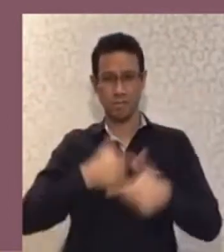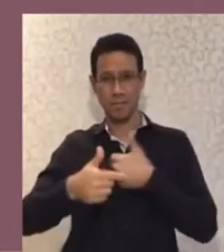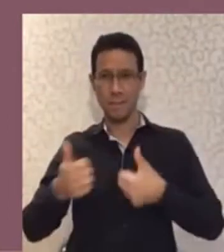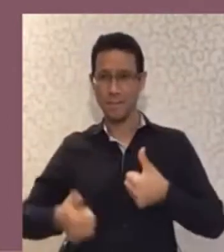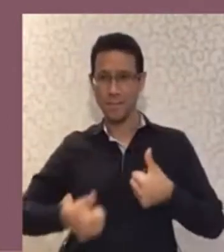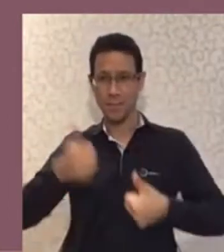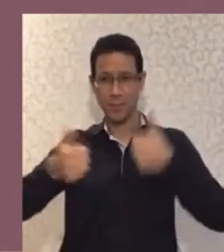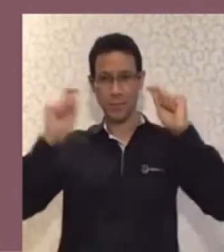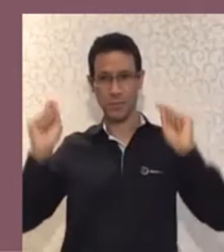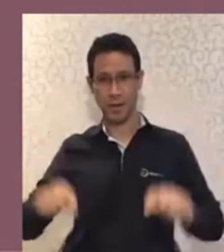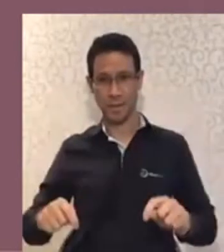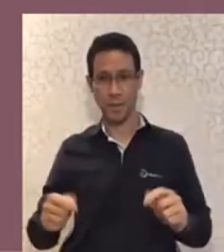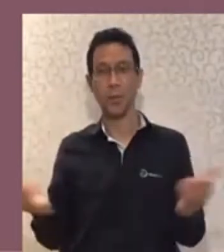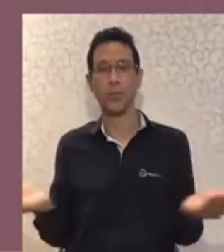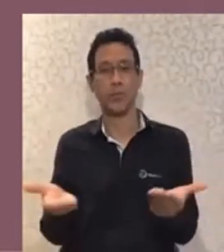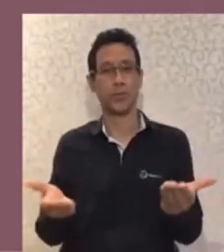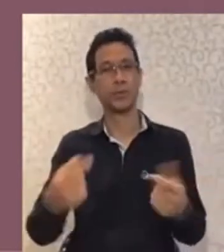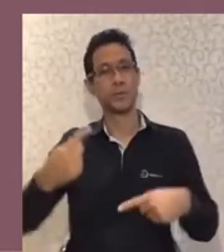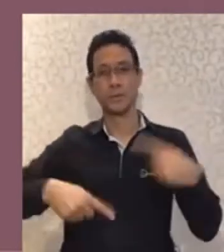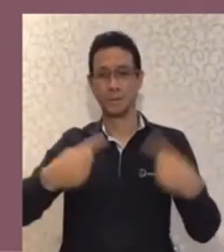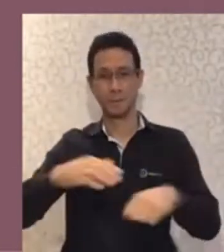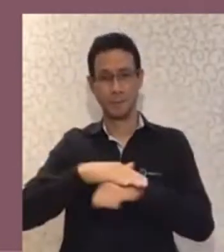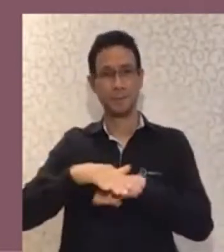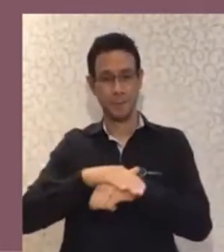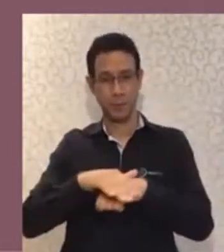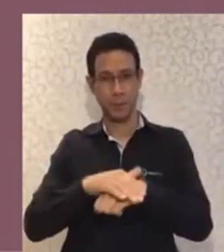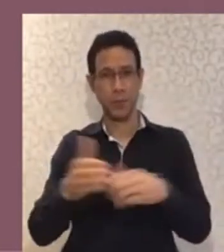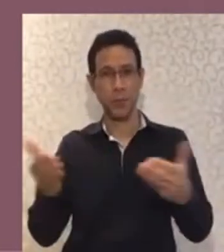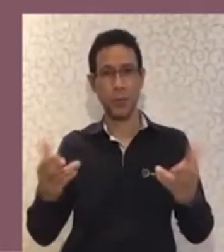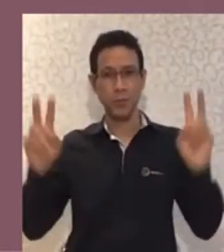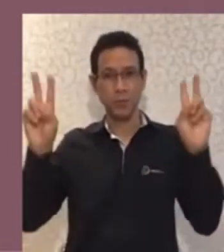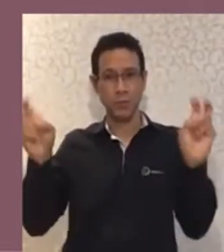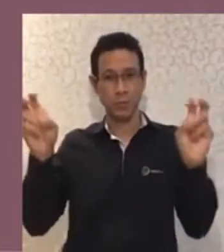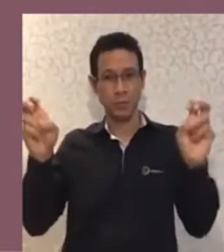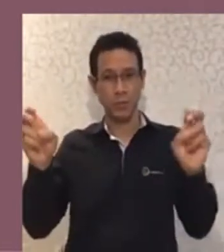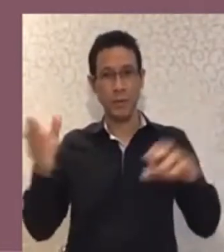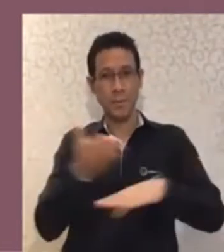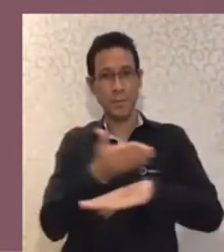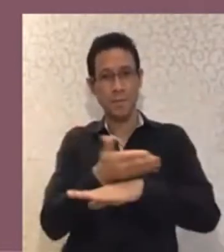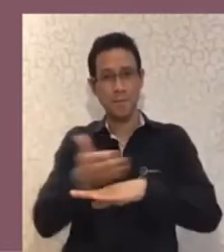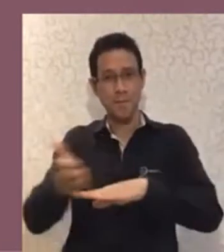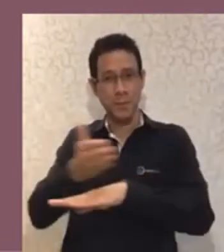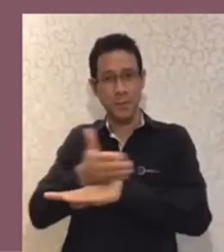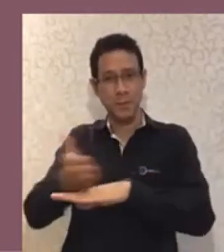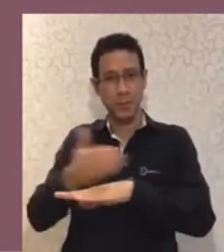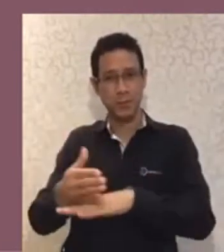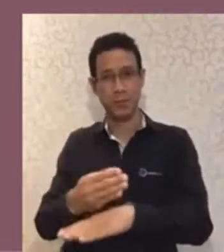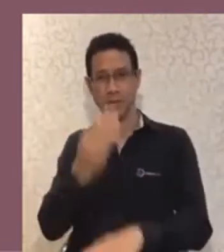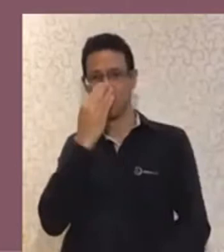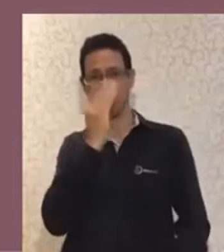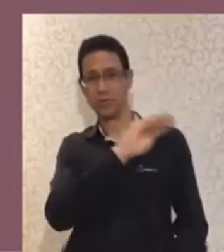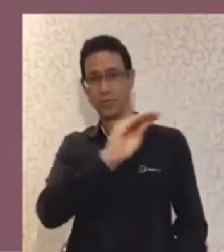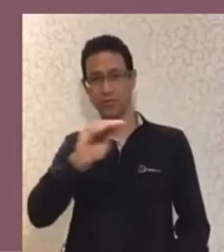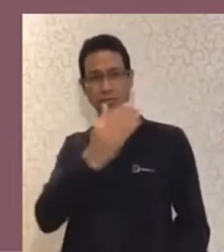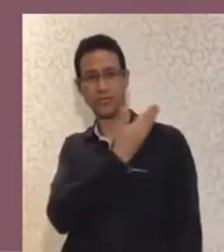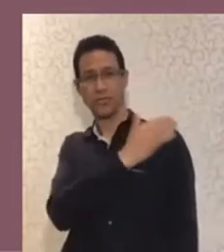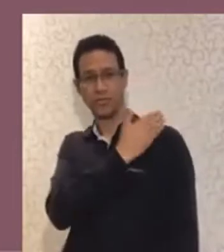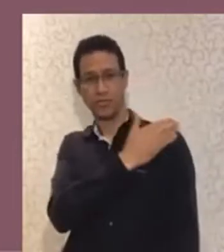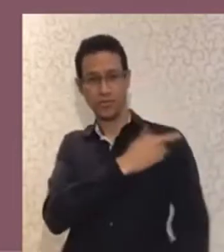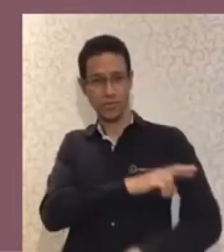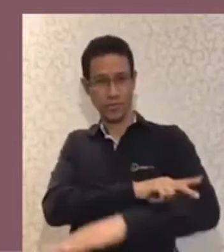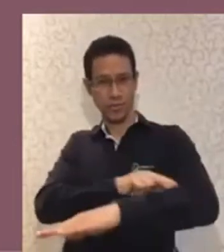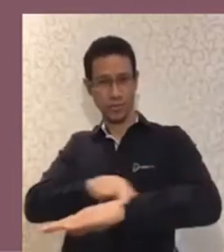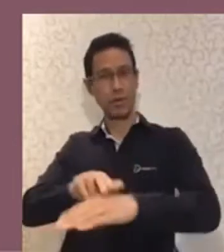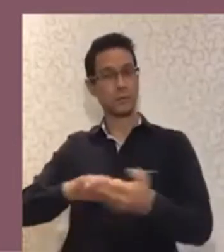debate proposto, intitulado Branquitude e Antirracismo, objetiva refletir sobre conceitos e práticas envolvidos